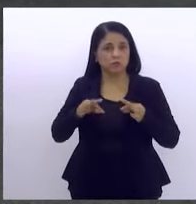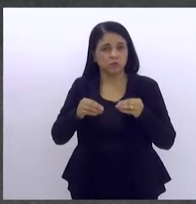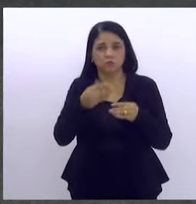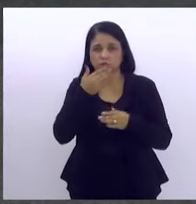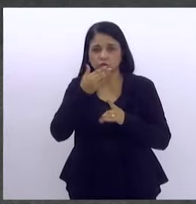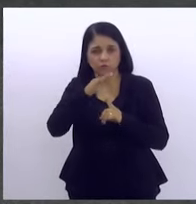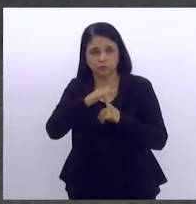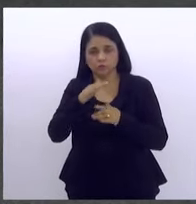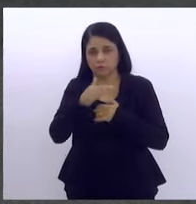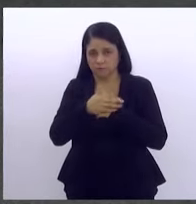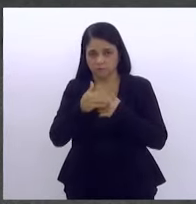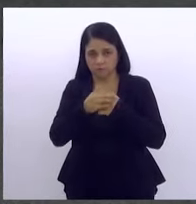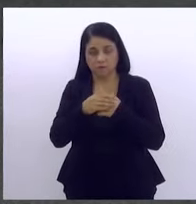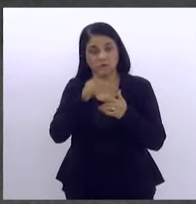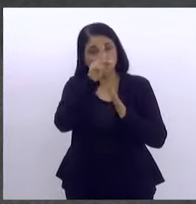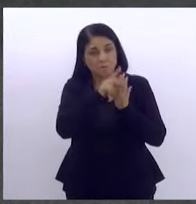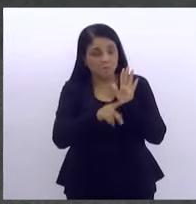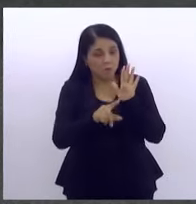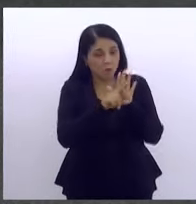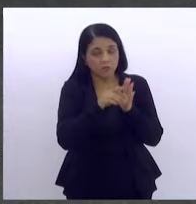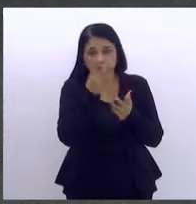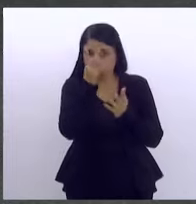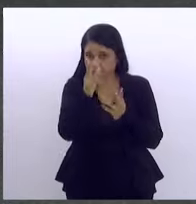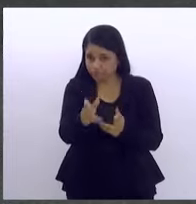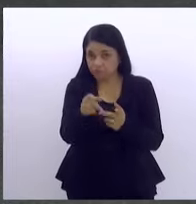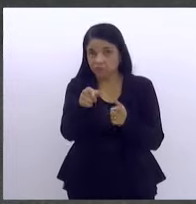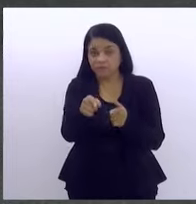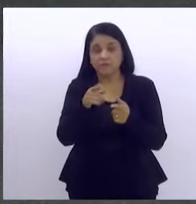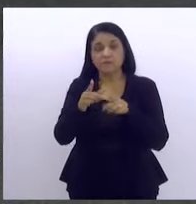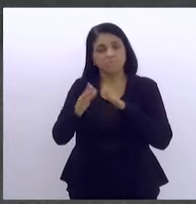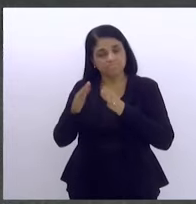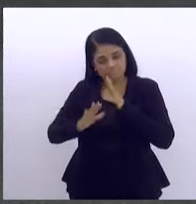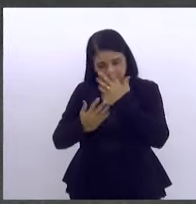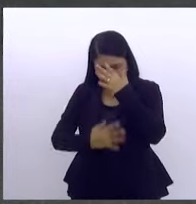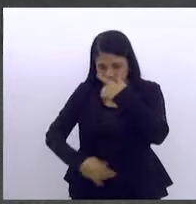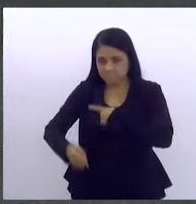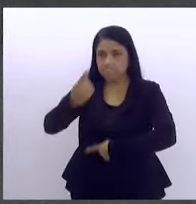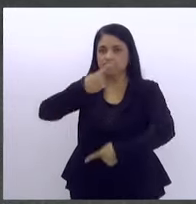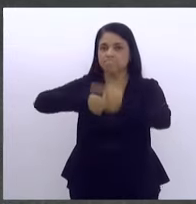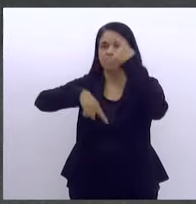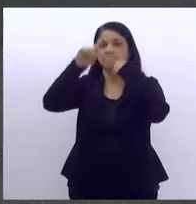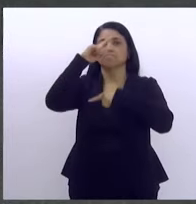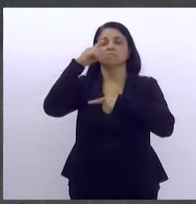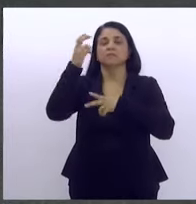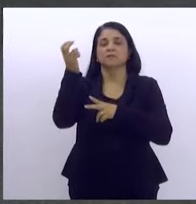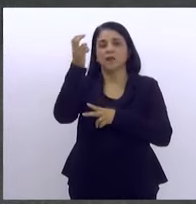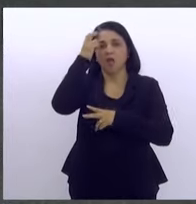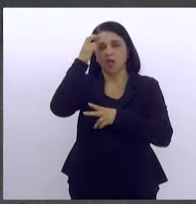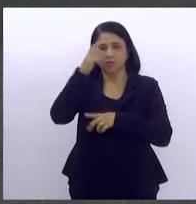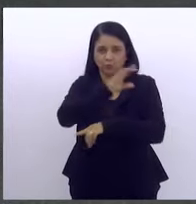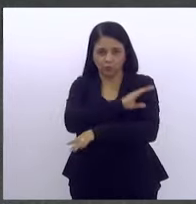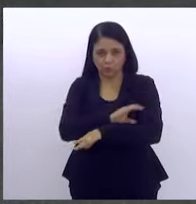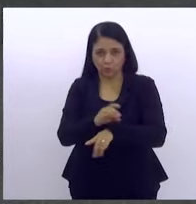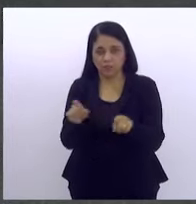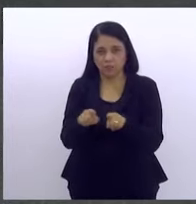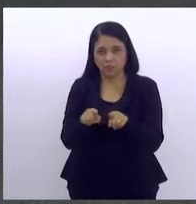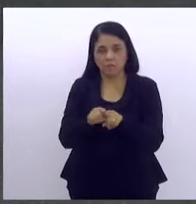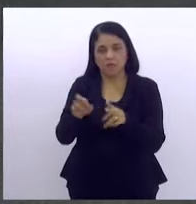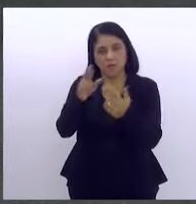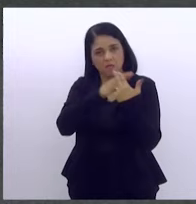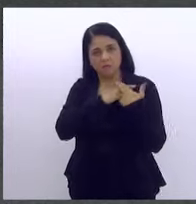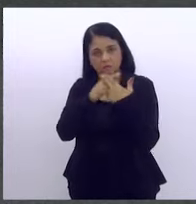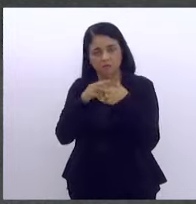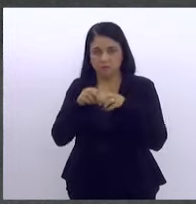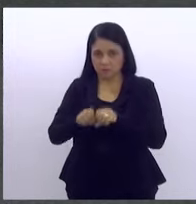como o de Vossa Excelência caminham no sentido da superação dessa cultura e da responsabilização da rede da